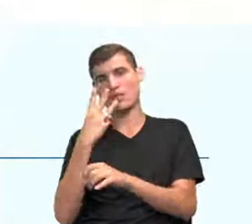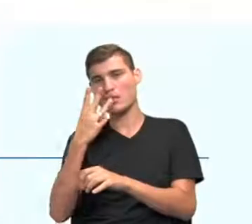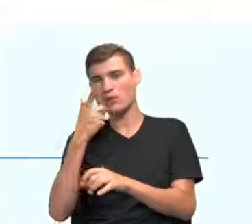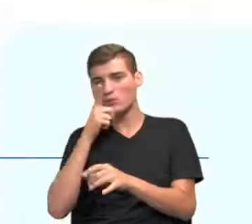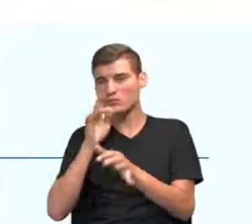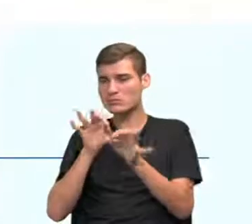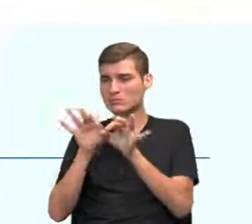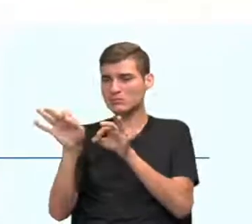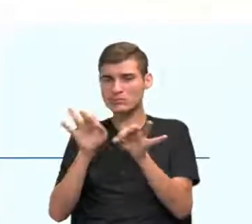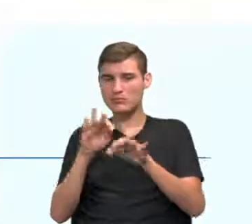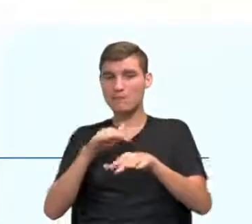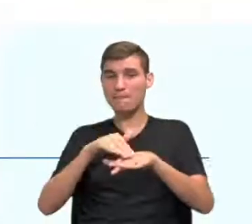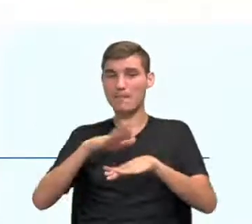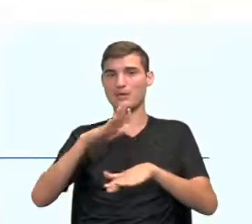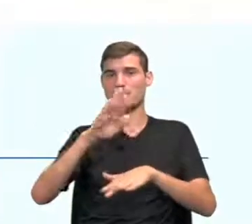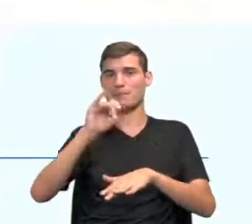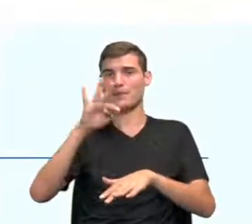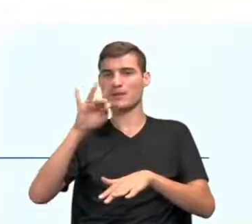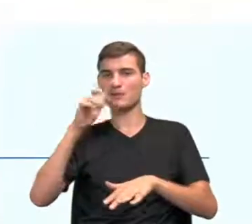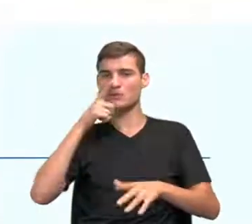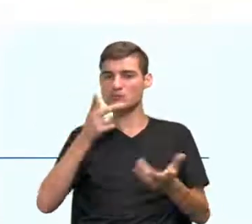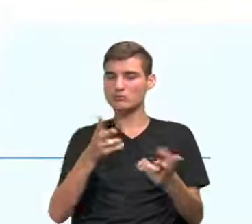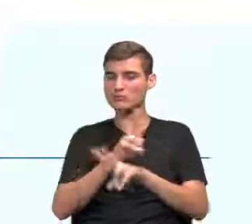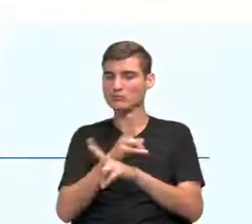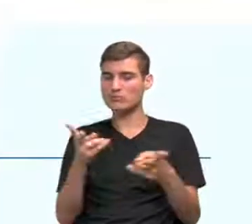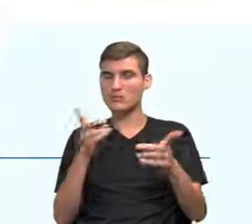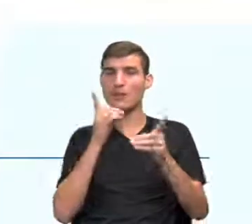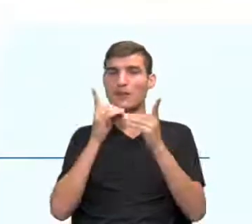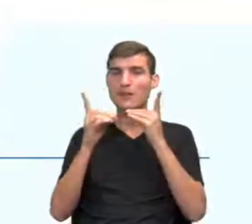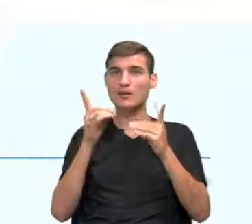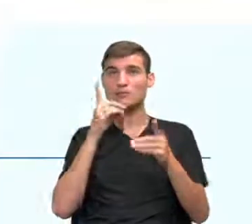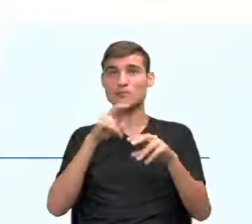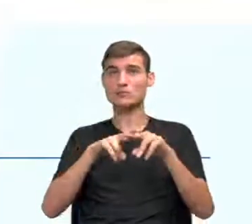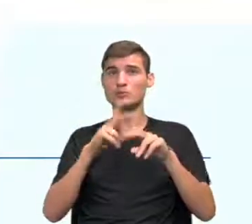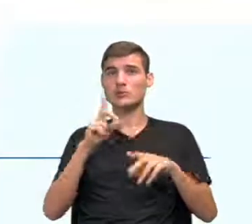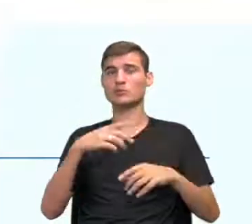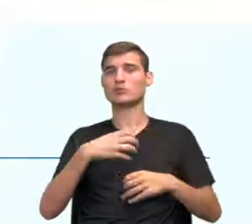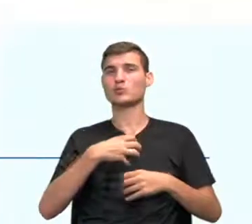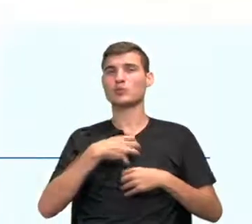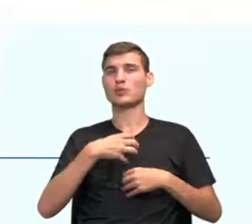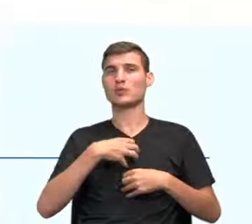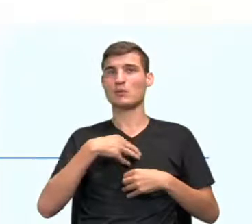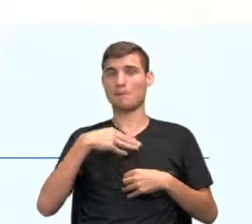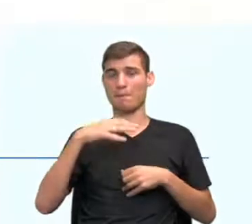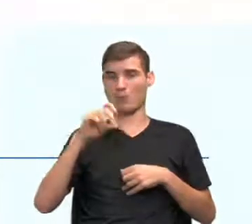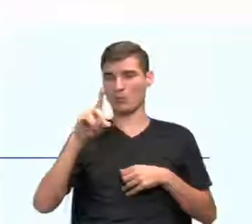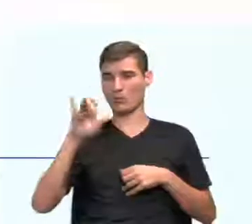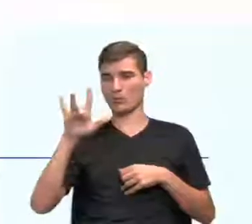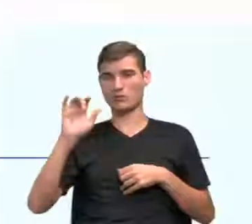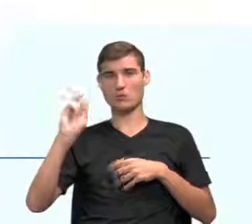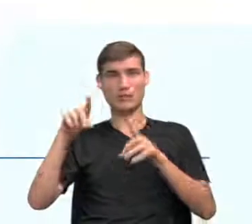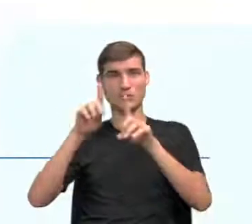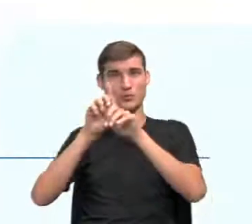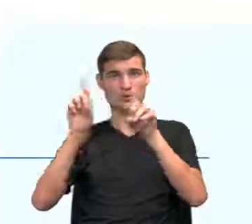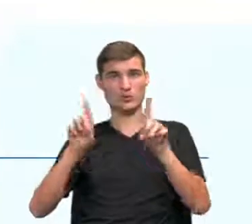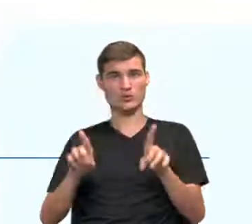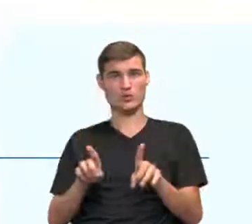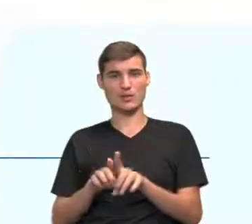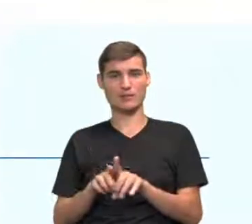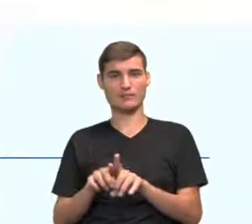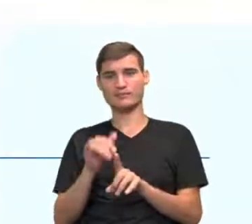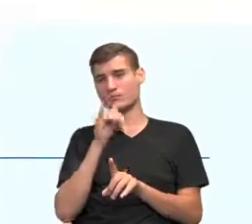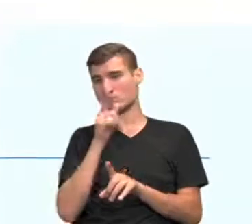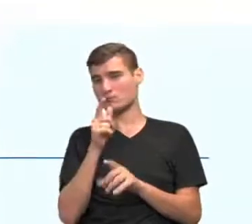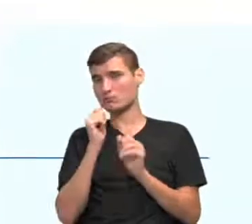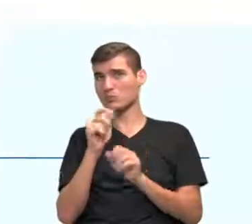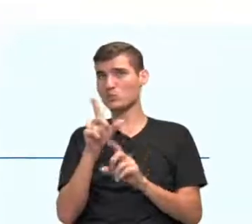consigo colocar mais bits sendo transmitidos. Então, aqui a modulação digital. Eu poderia